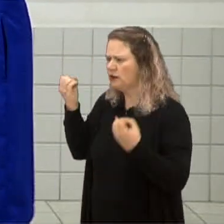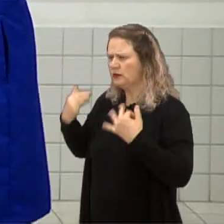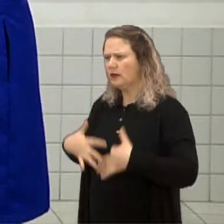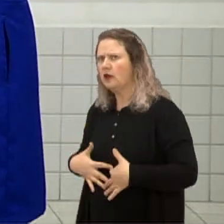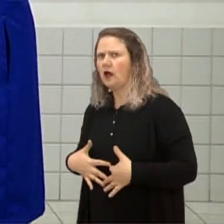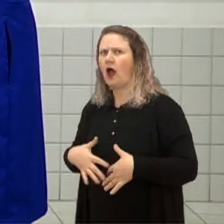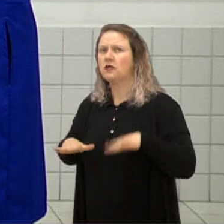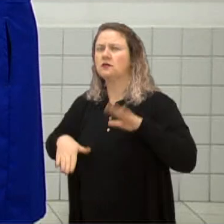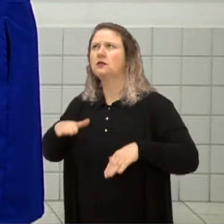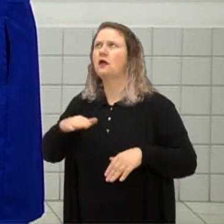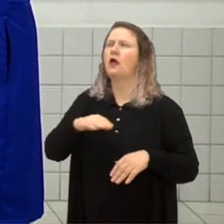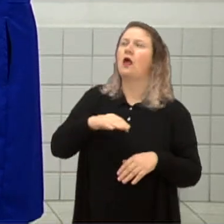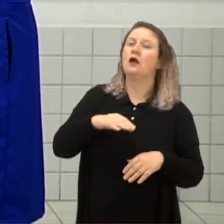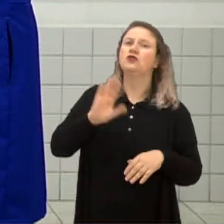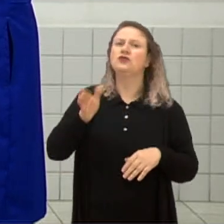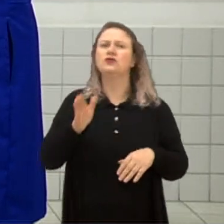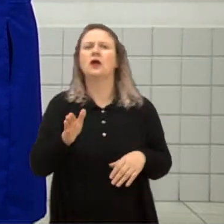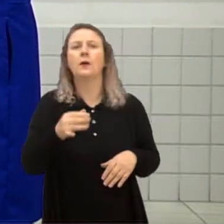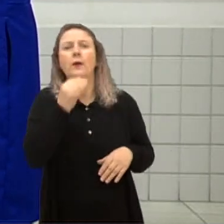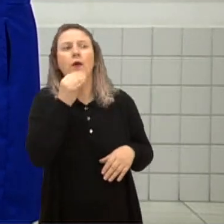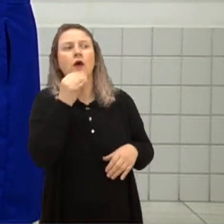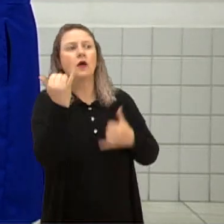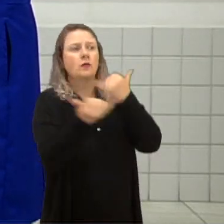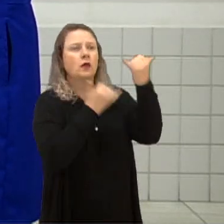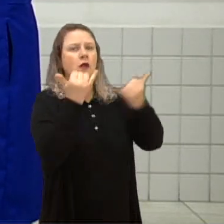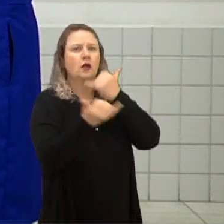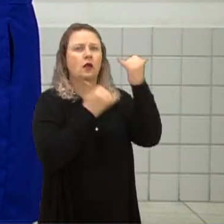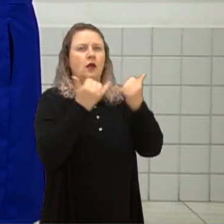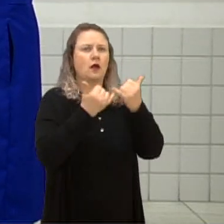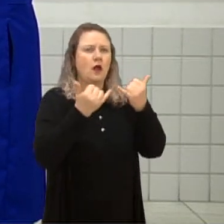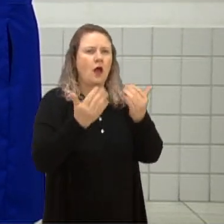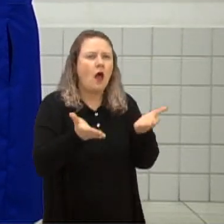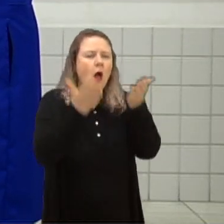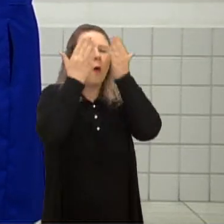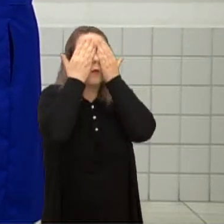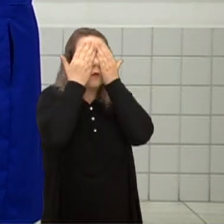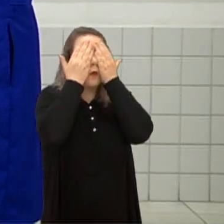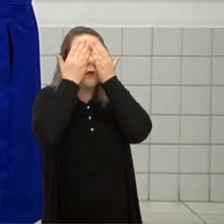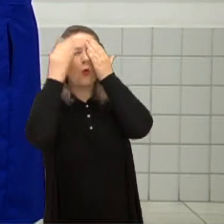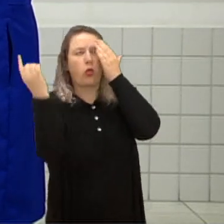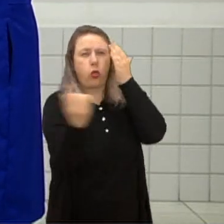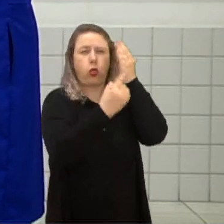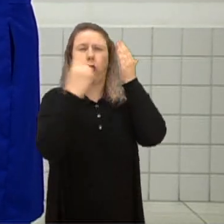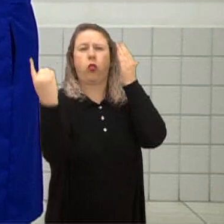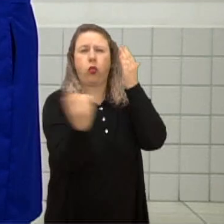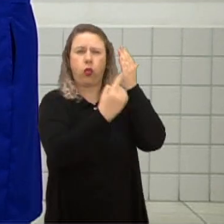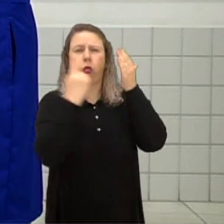fica... Quando a gente brinca, você já brincou, Fran, quando era criança? Por exemplo, tampar o olho e rodar.